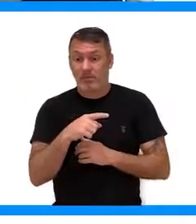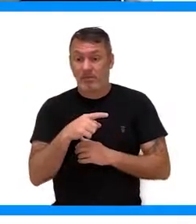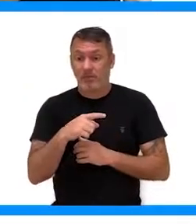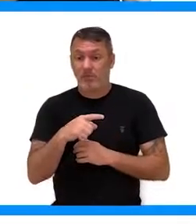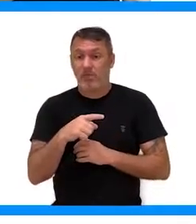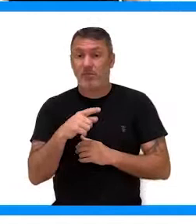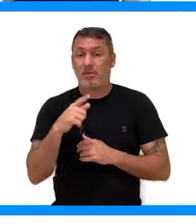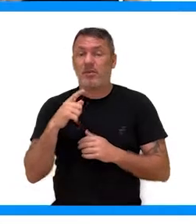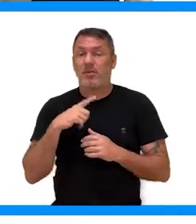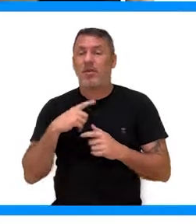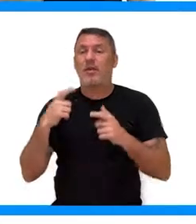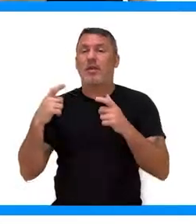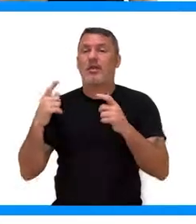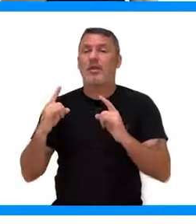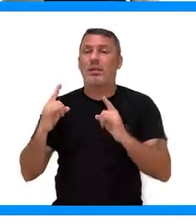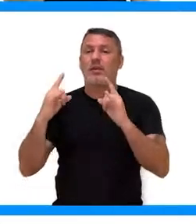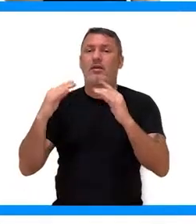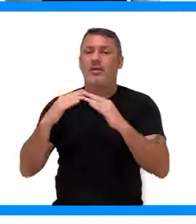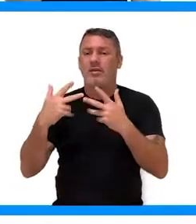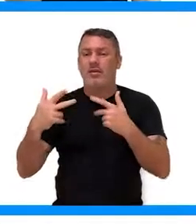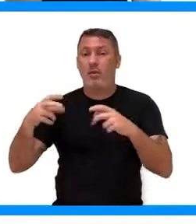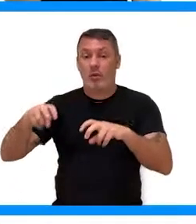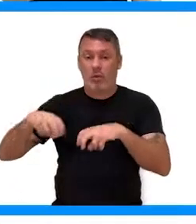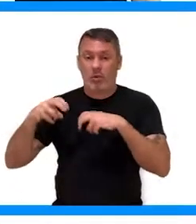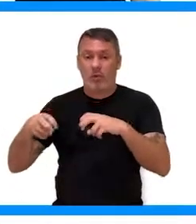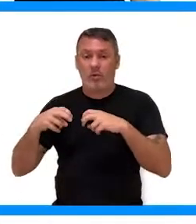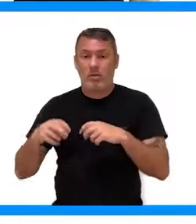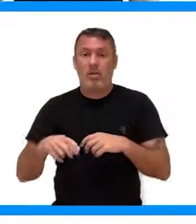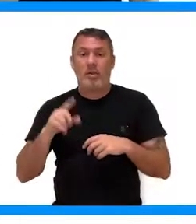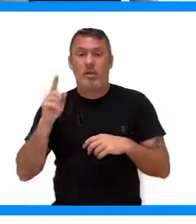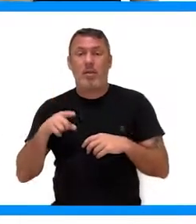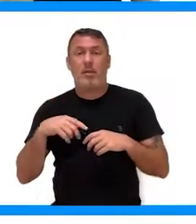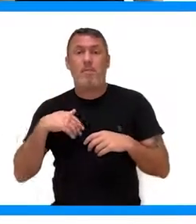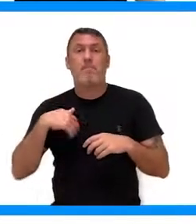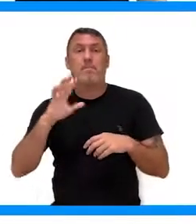0,3% dos estabelecimentos rurais abrange mais de